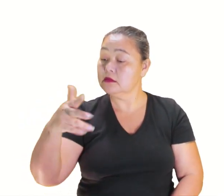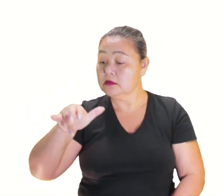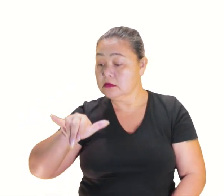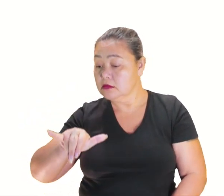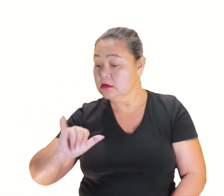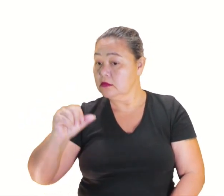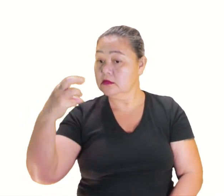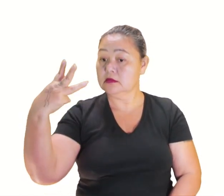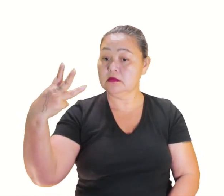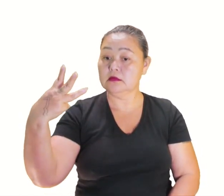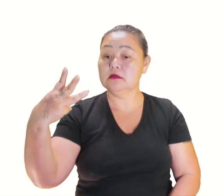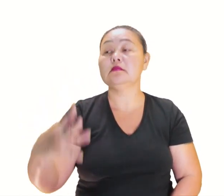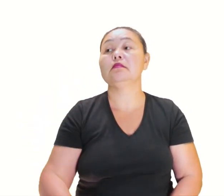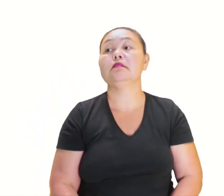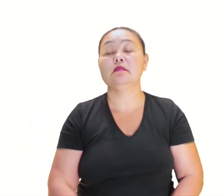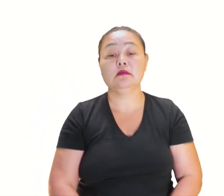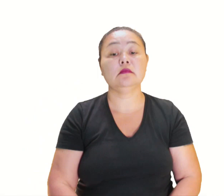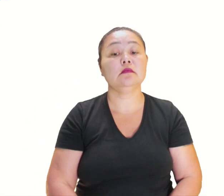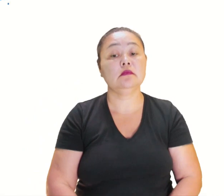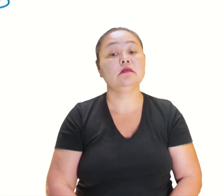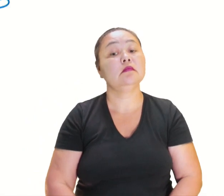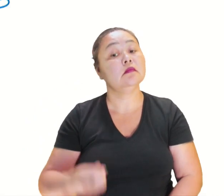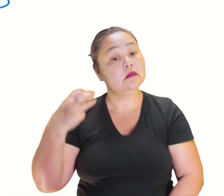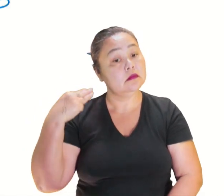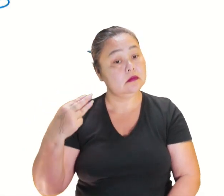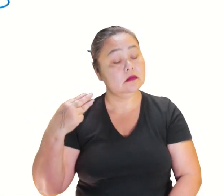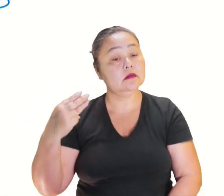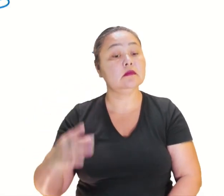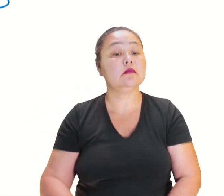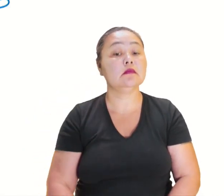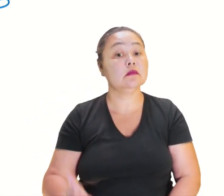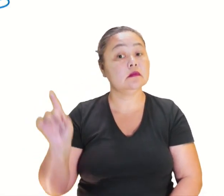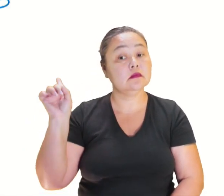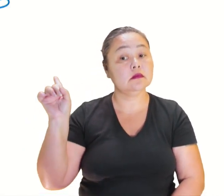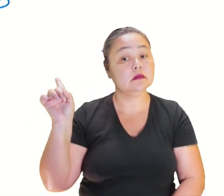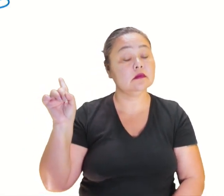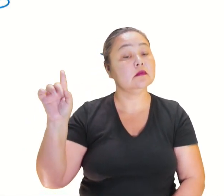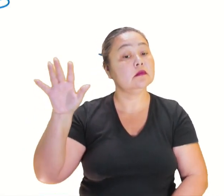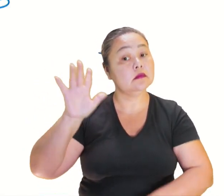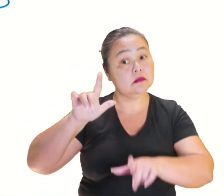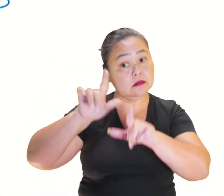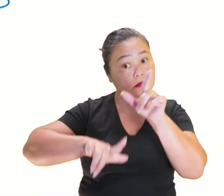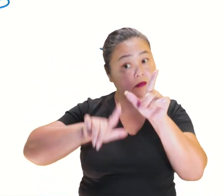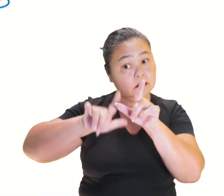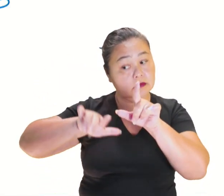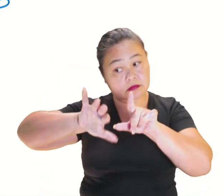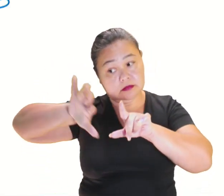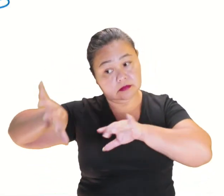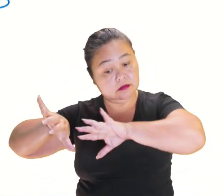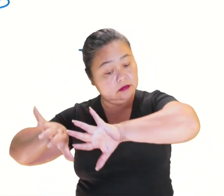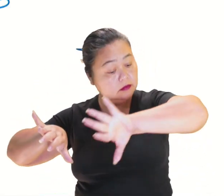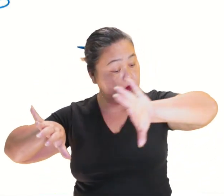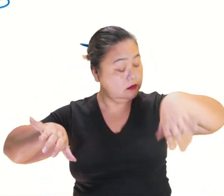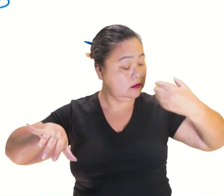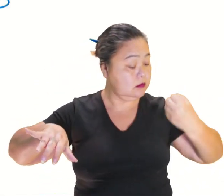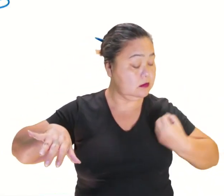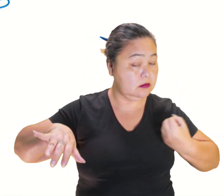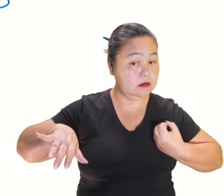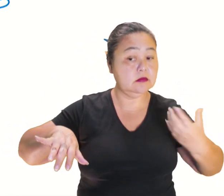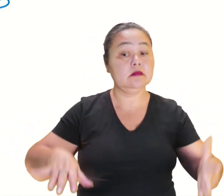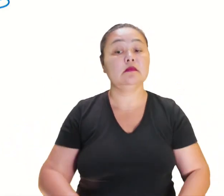ao cubo. W ao quadrado, Y ao cubo. Então, acompanha aí as letras e os seus